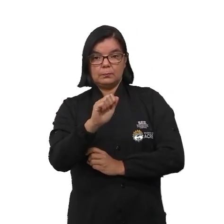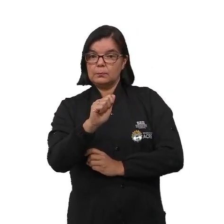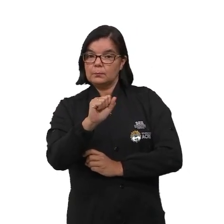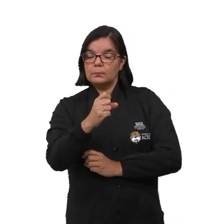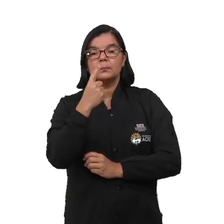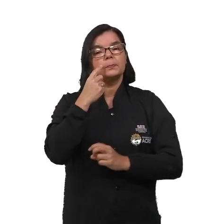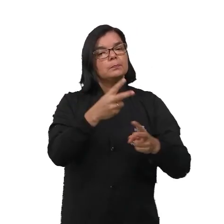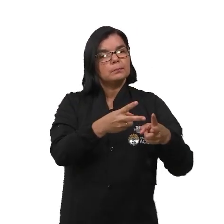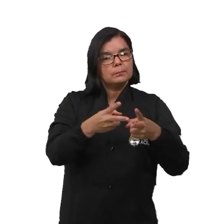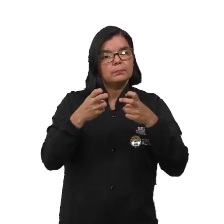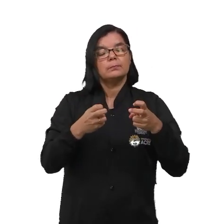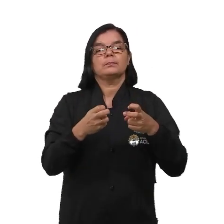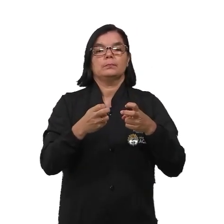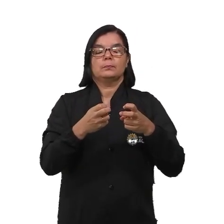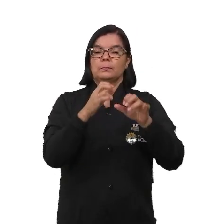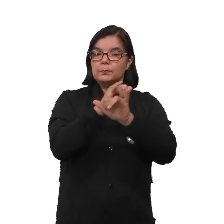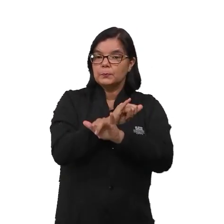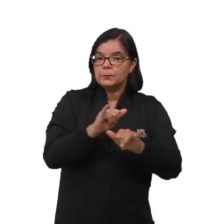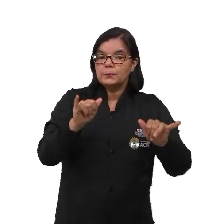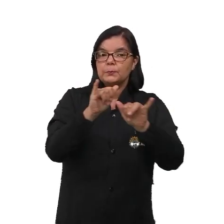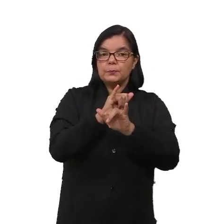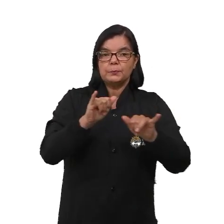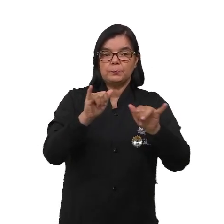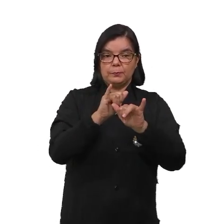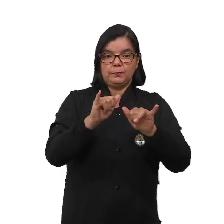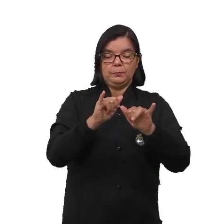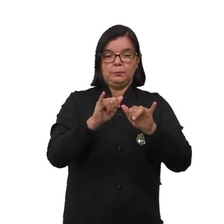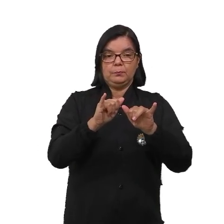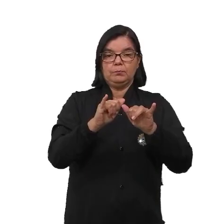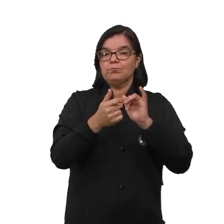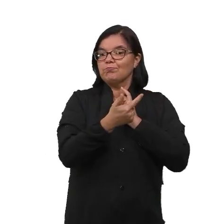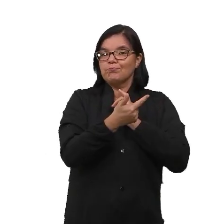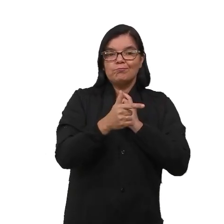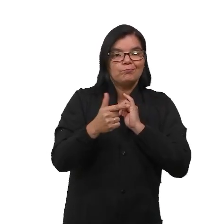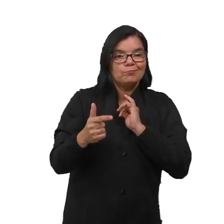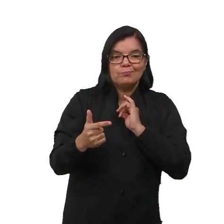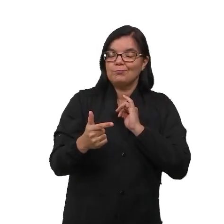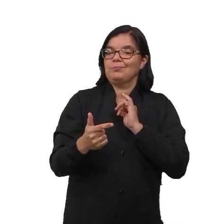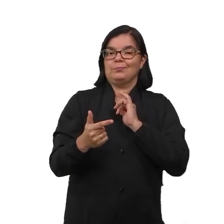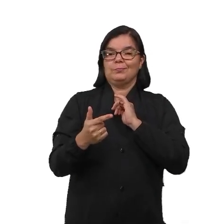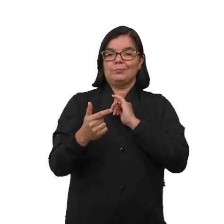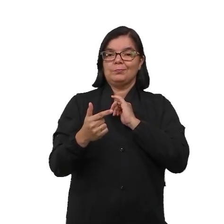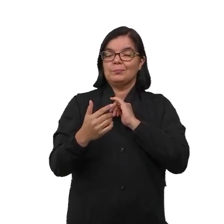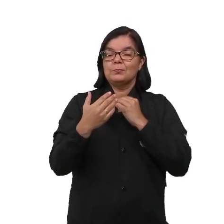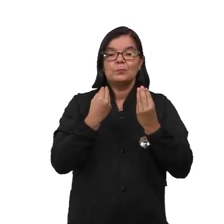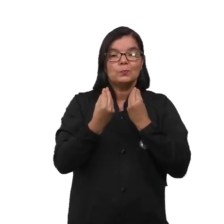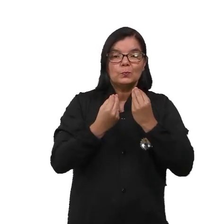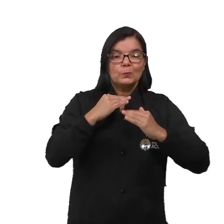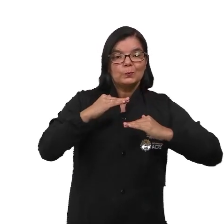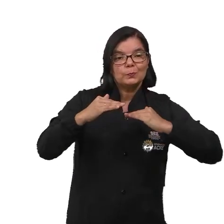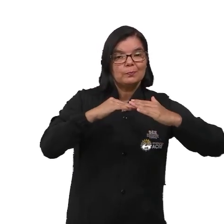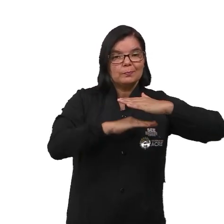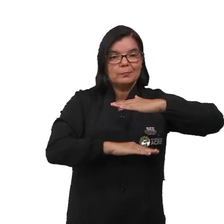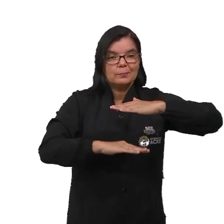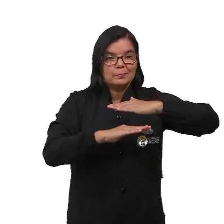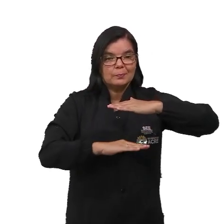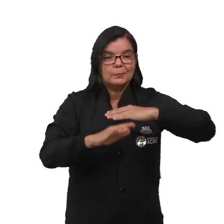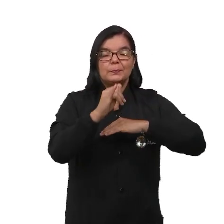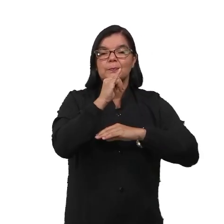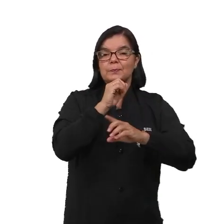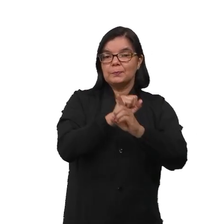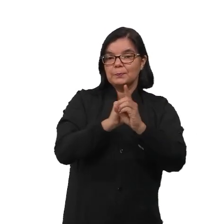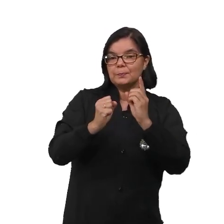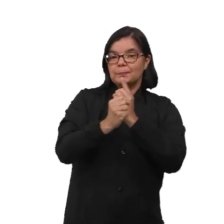que nós temos aqui a informação. Não há mobilidade. E bem abaixo, o